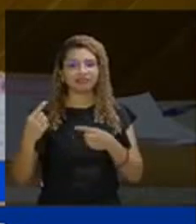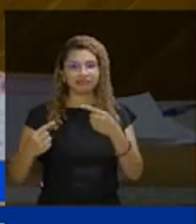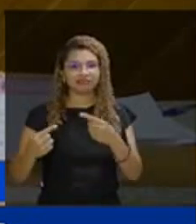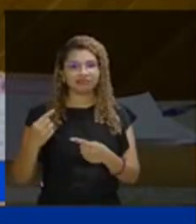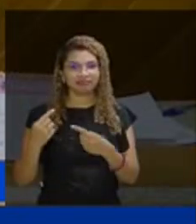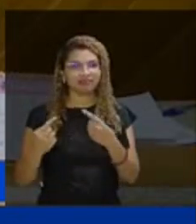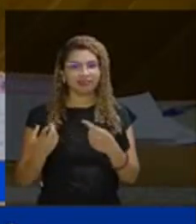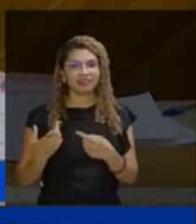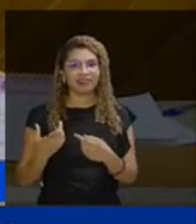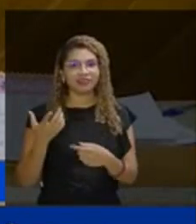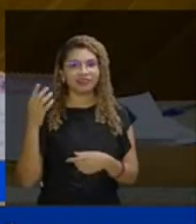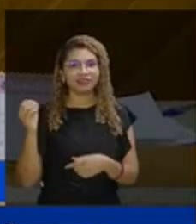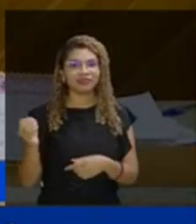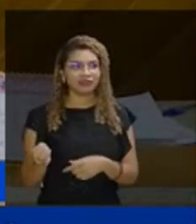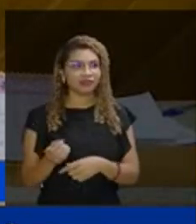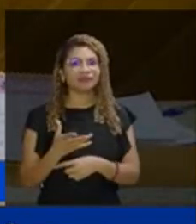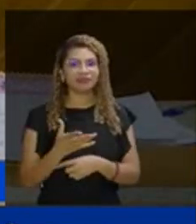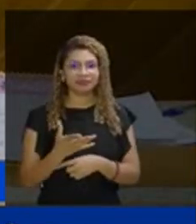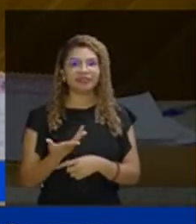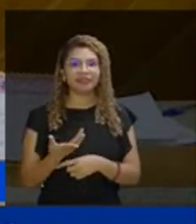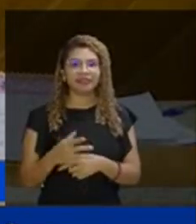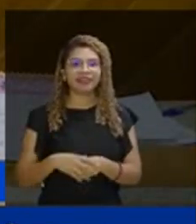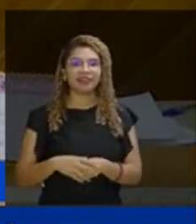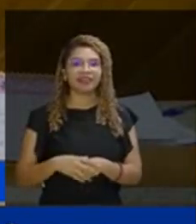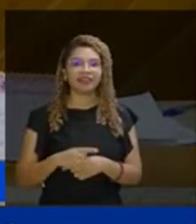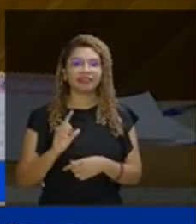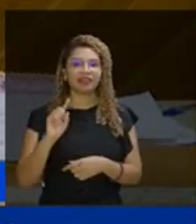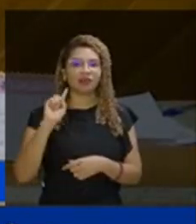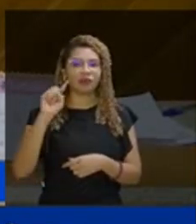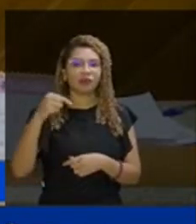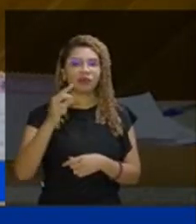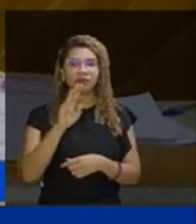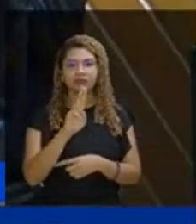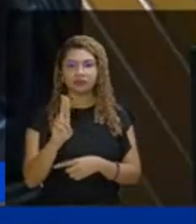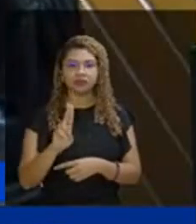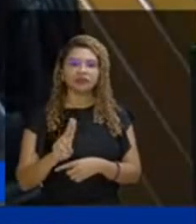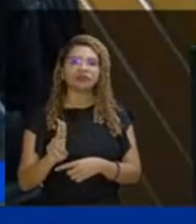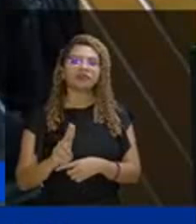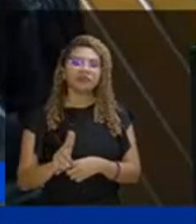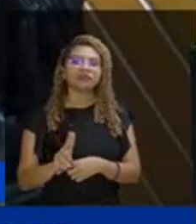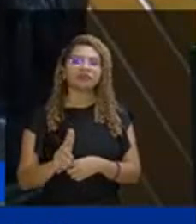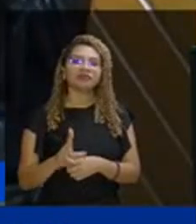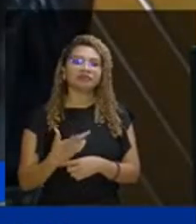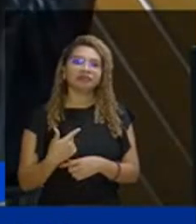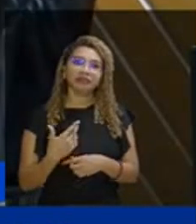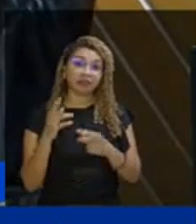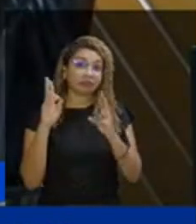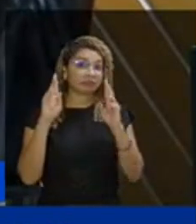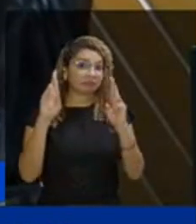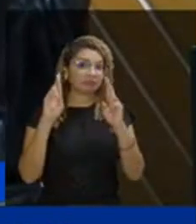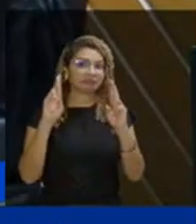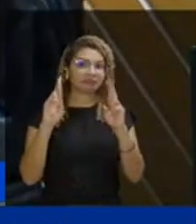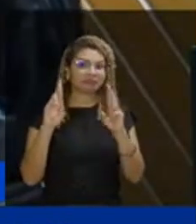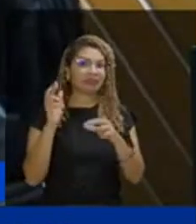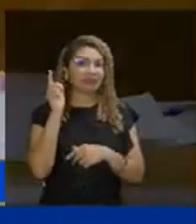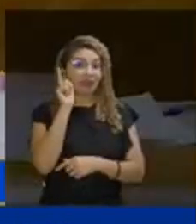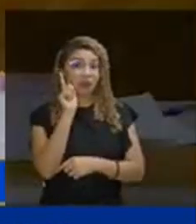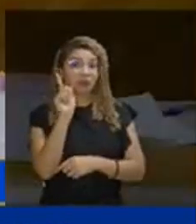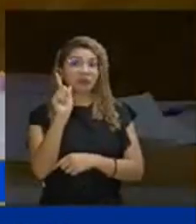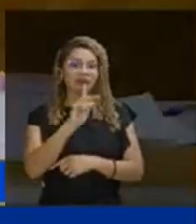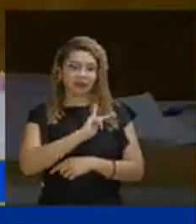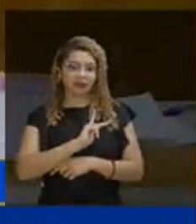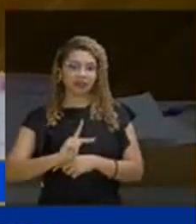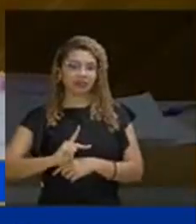lista tríplice, pode ter certeza que não depende de nós, mas nós estaremos aqui torcendo para que o presidente da